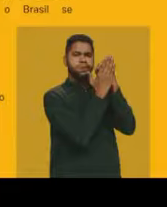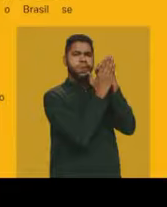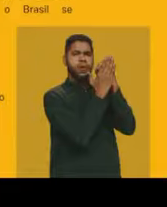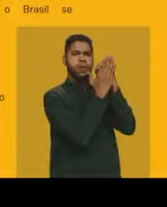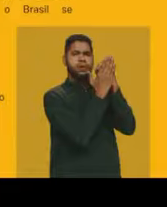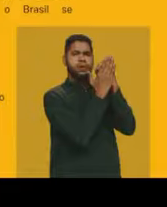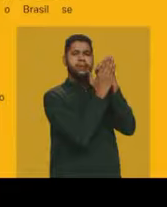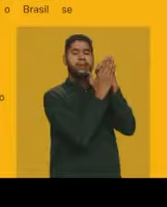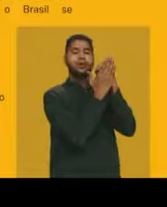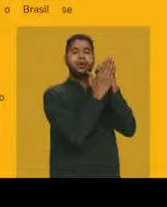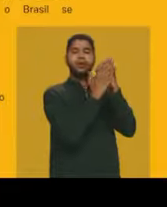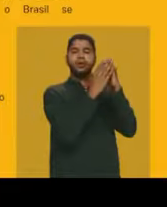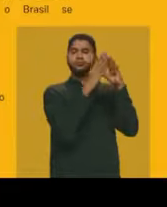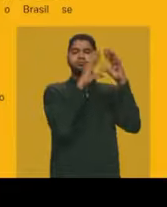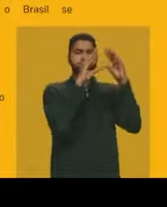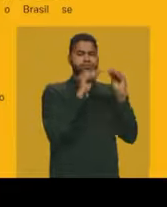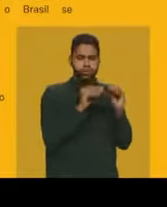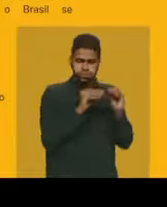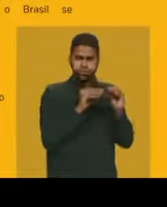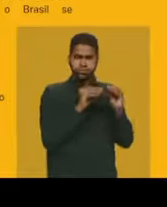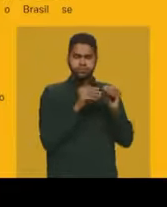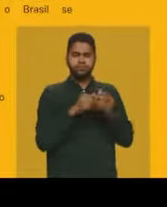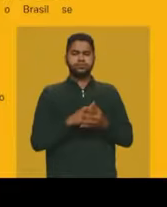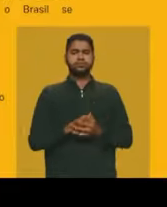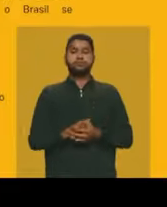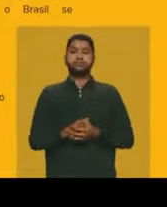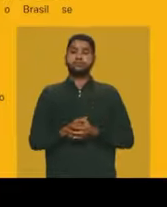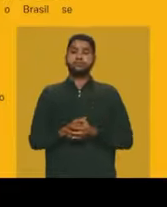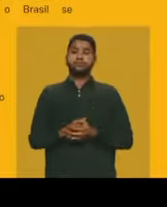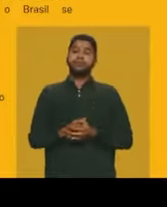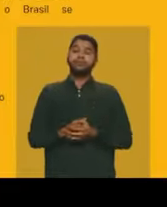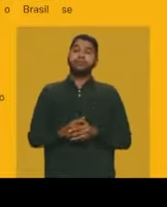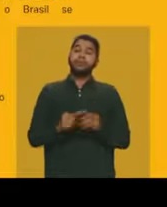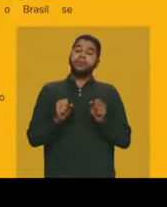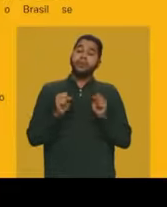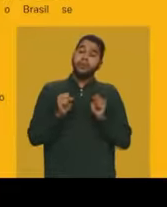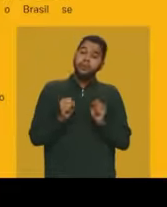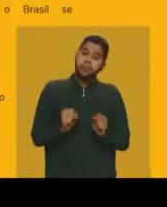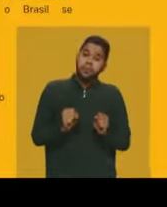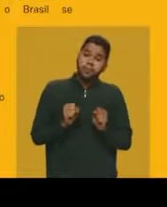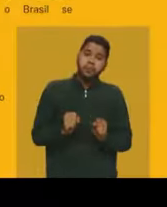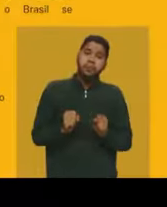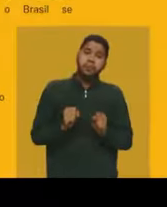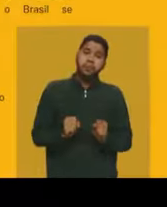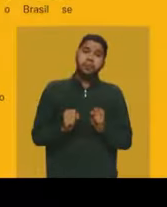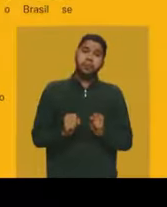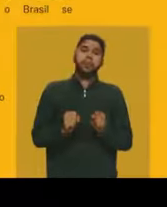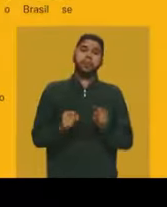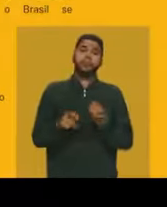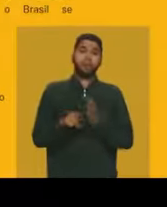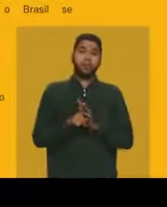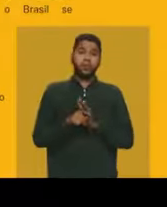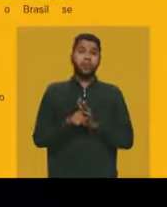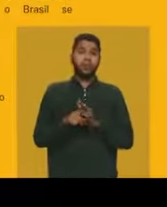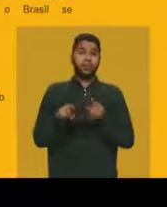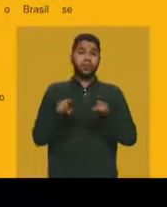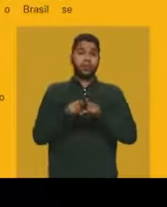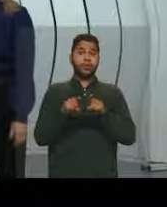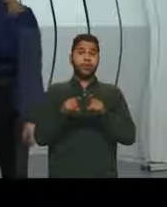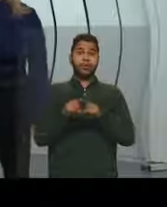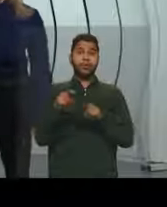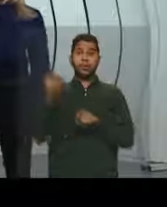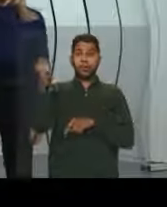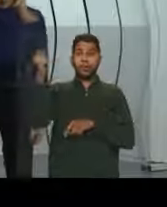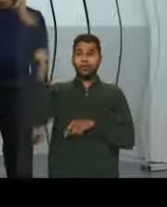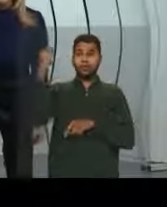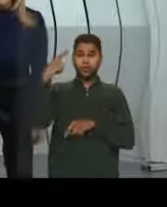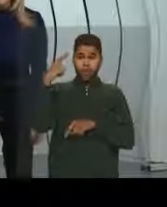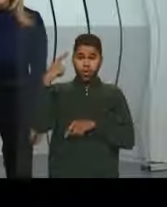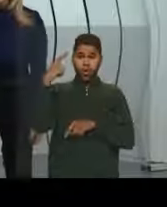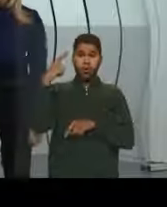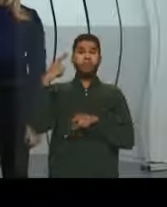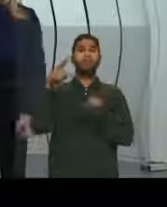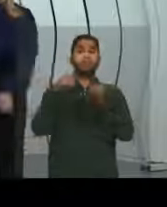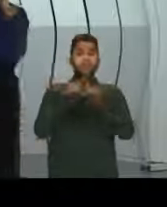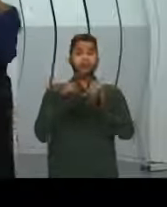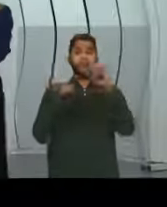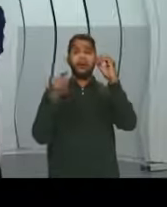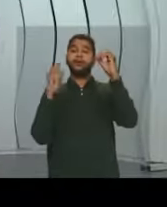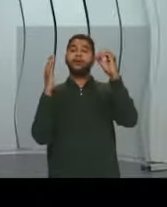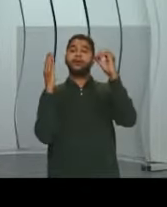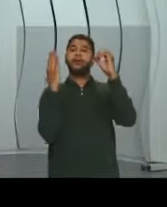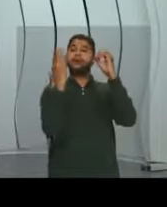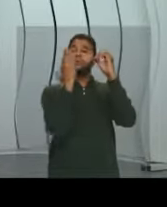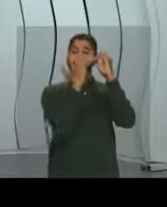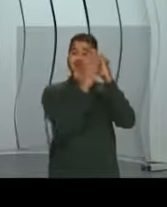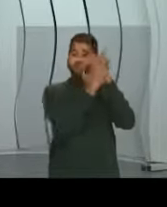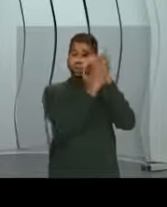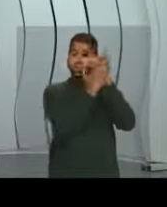astro frente à fonte de luz. Então, ele pode ser um eclipse solar ou um eclipse lunar. E onde